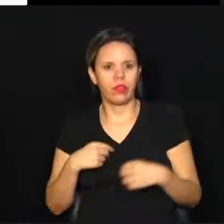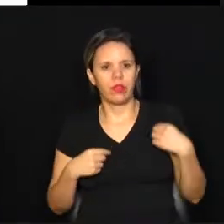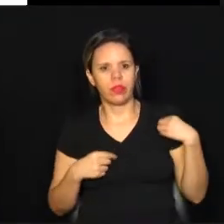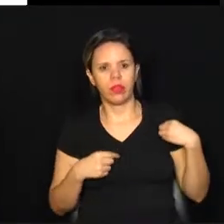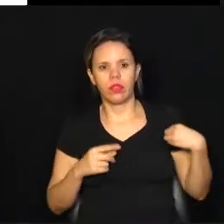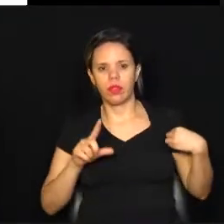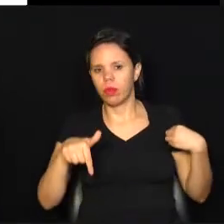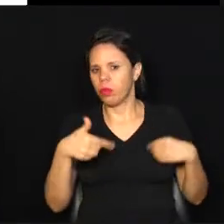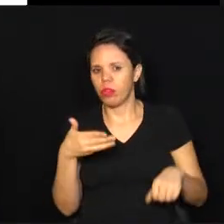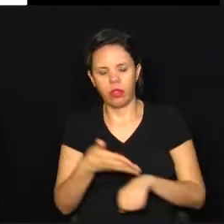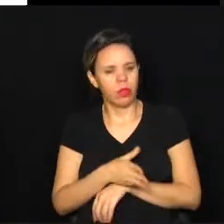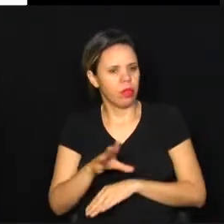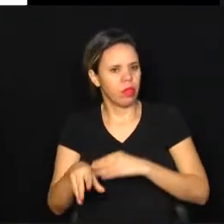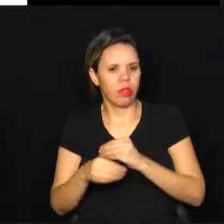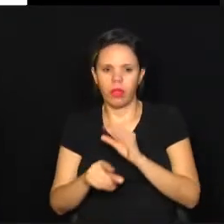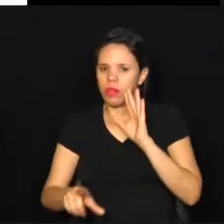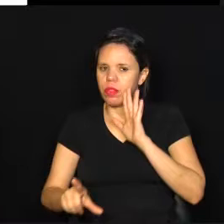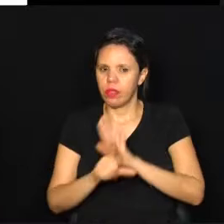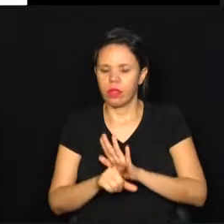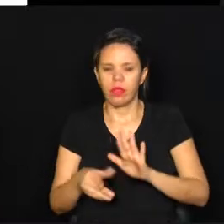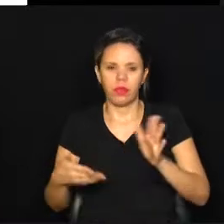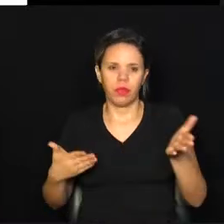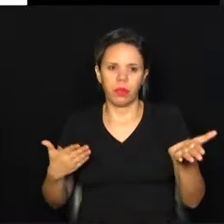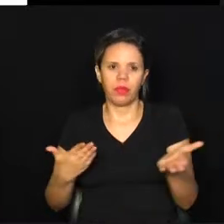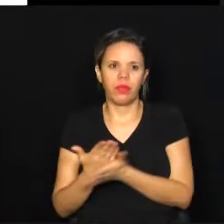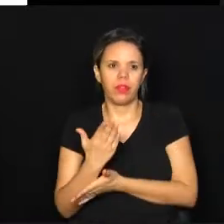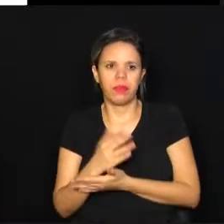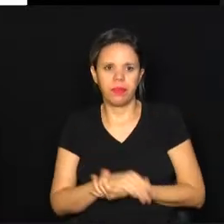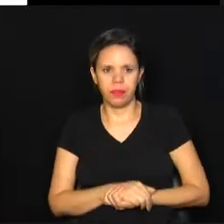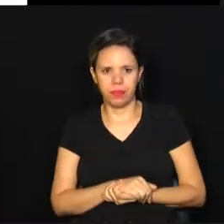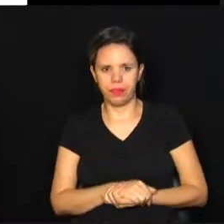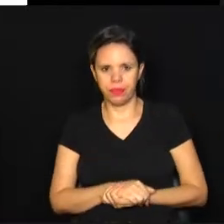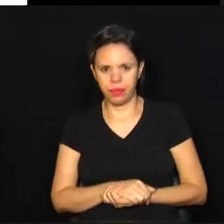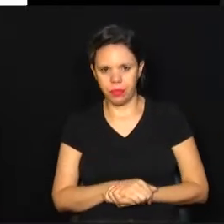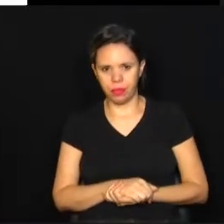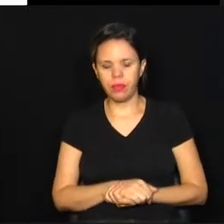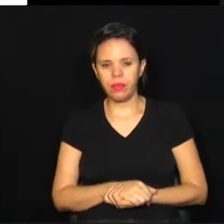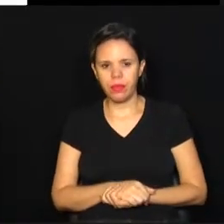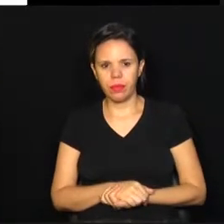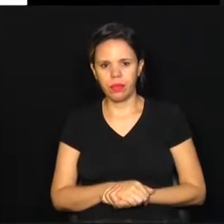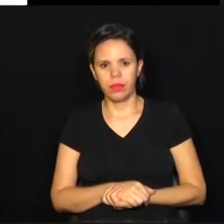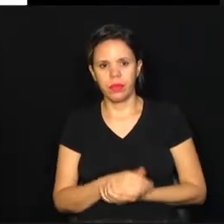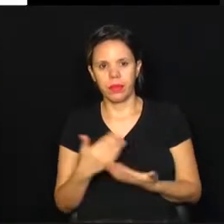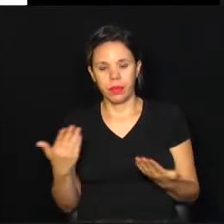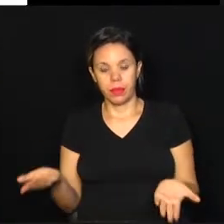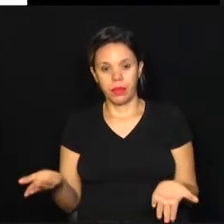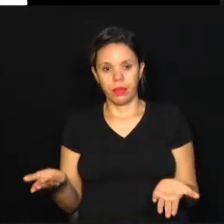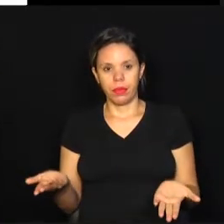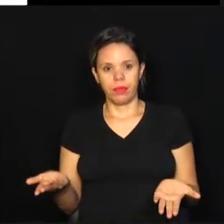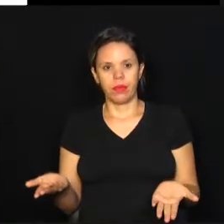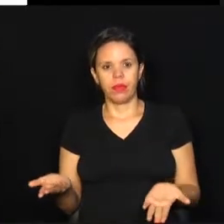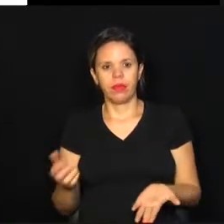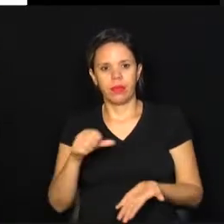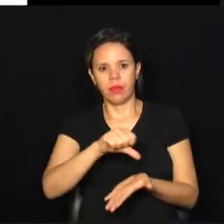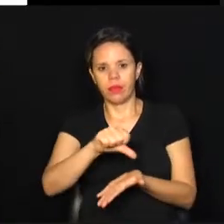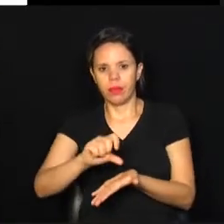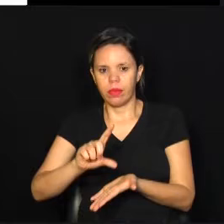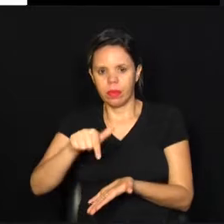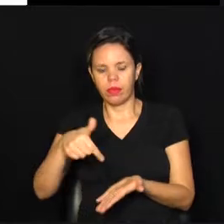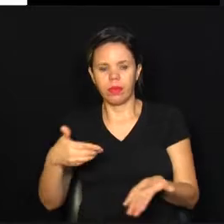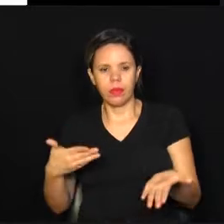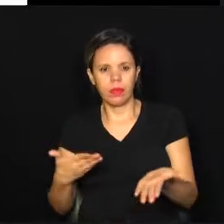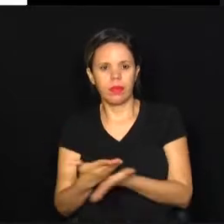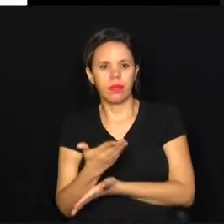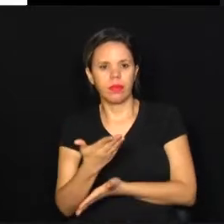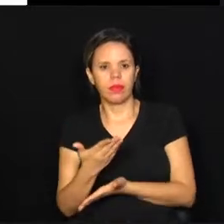entraram depois na lei que foi aprovada, né? E aí, o zoneamento aprovado, vejam que